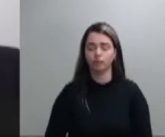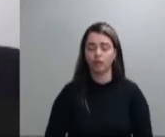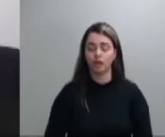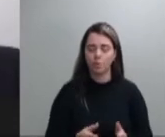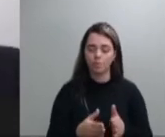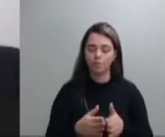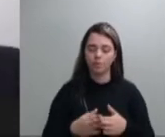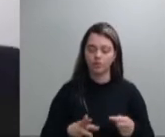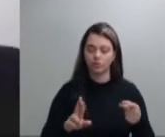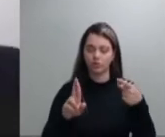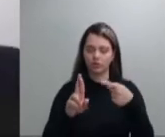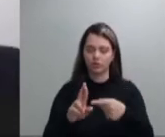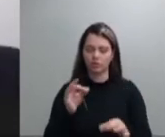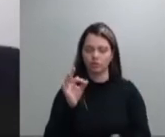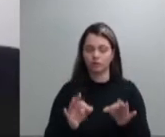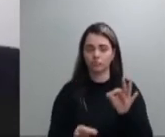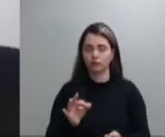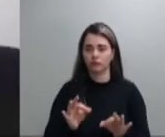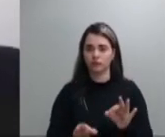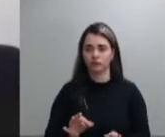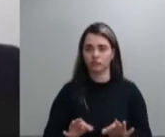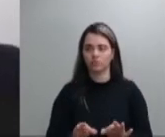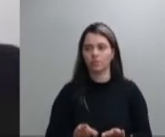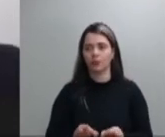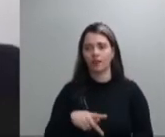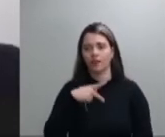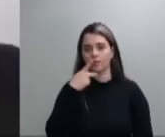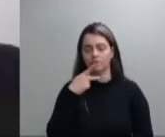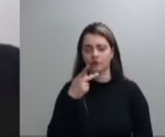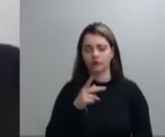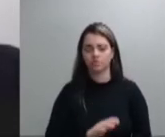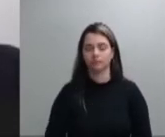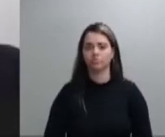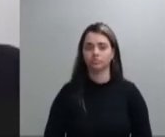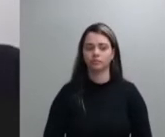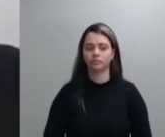eu já passo a palavra para o ministro Napoleão fazer o seu destaque